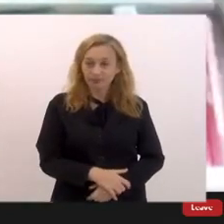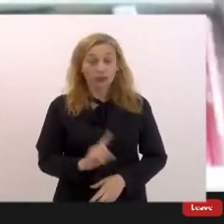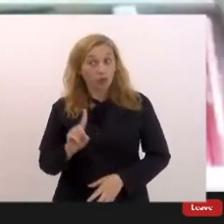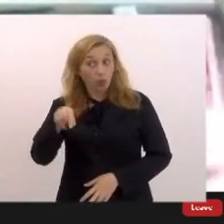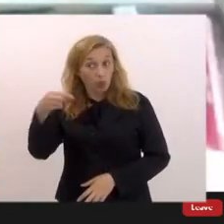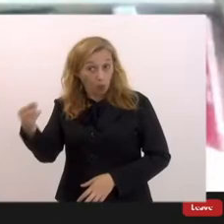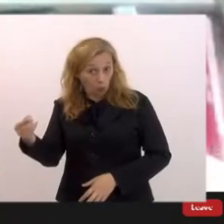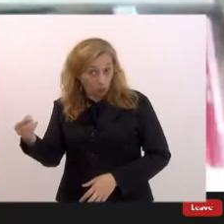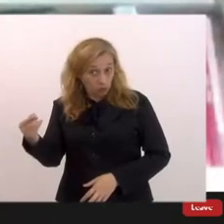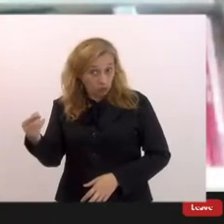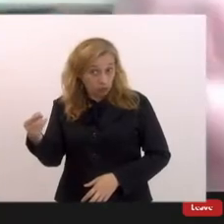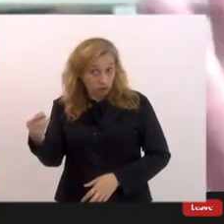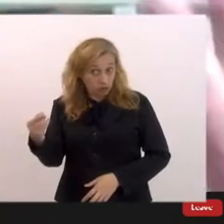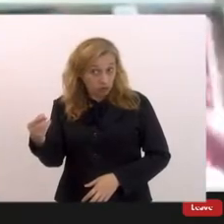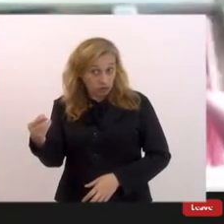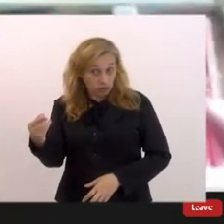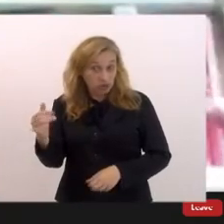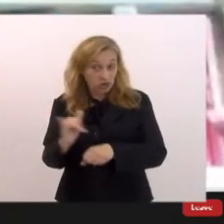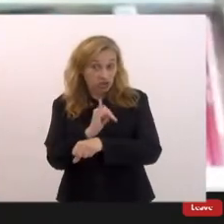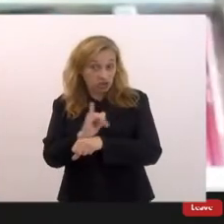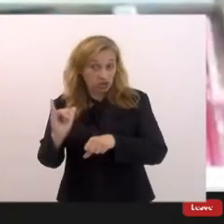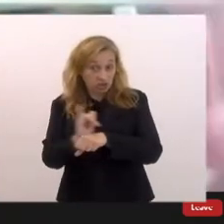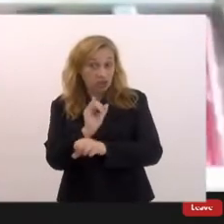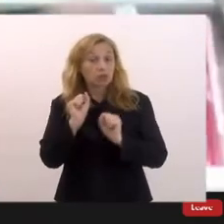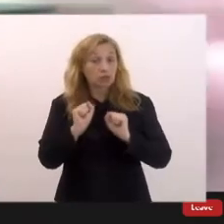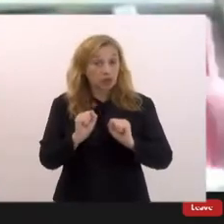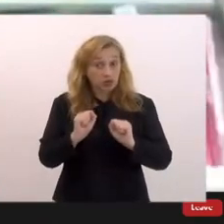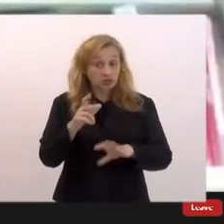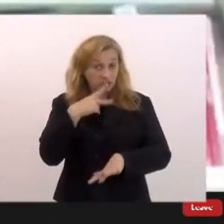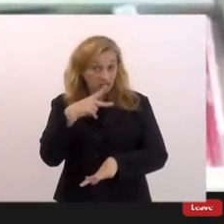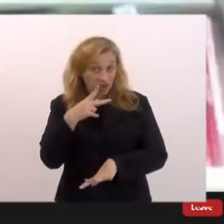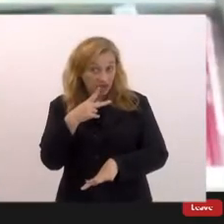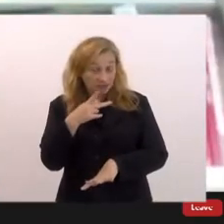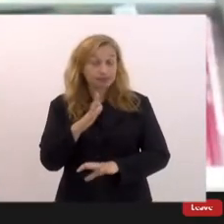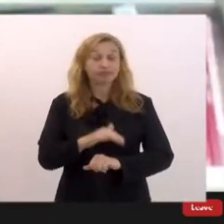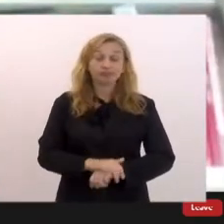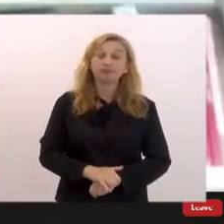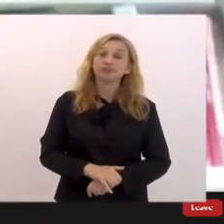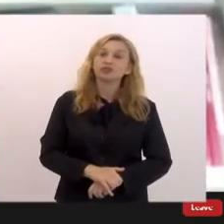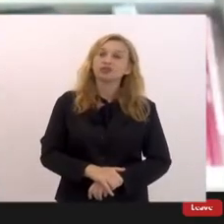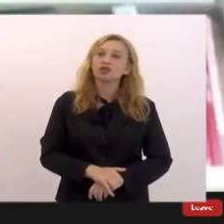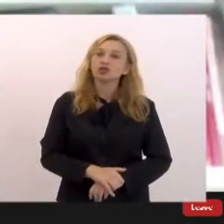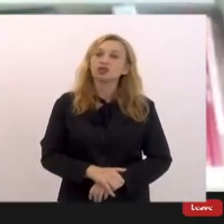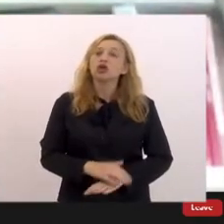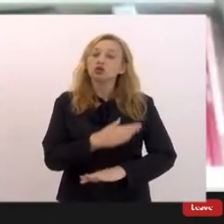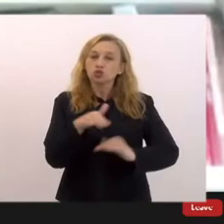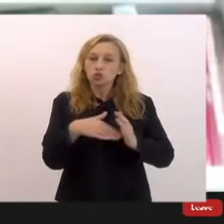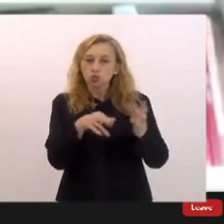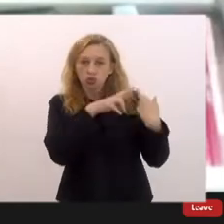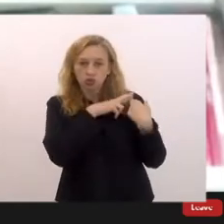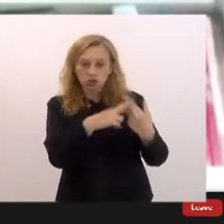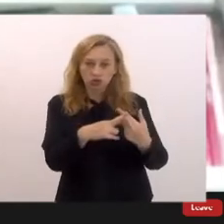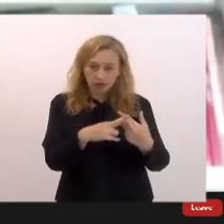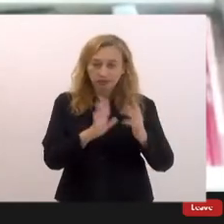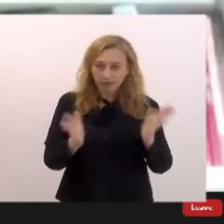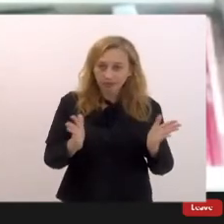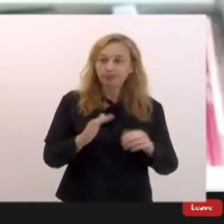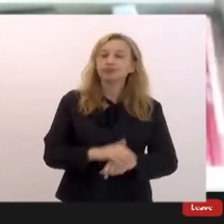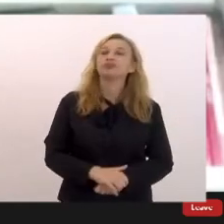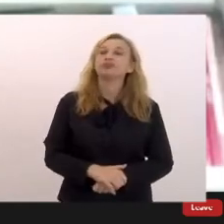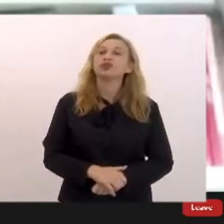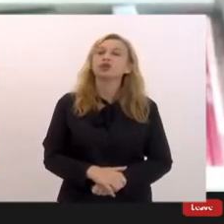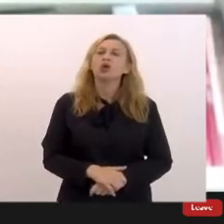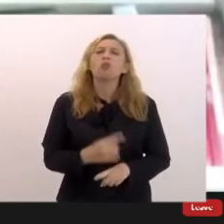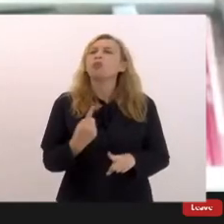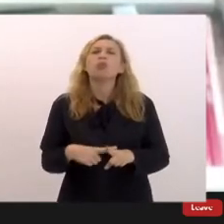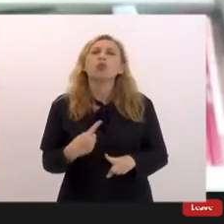outros mecanismos que todos nós podemos fazer, porque todos somos responsáveis, não é?